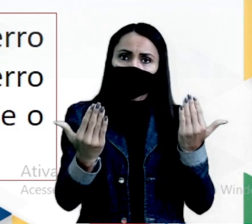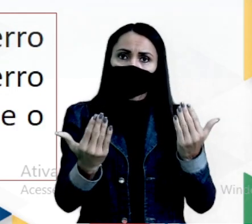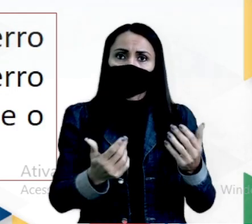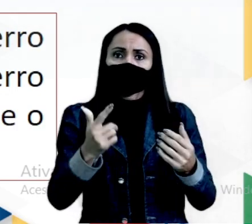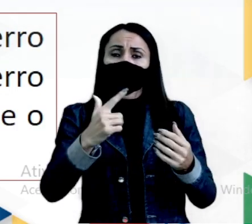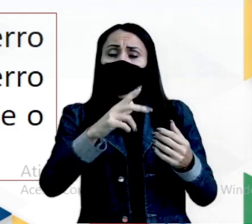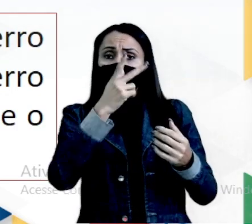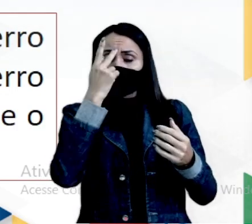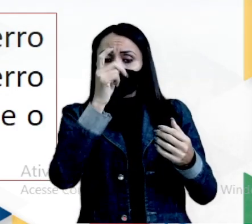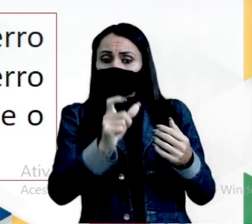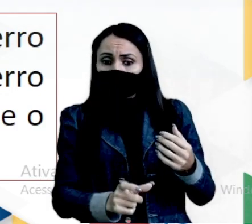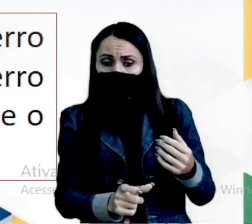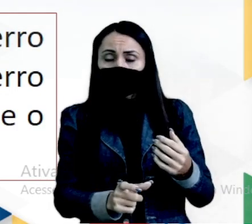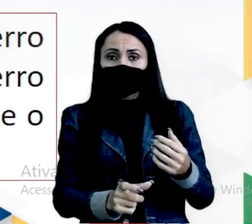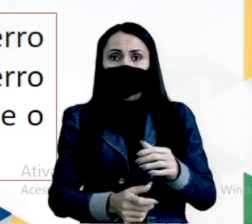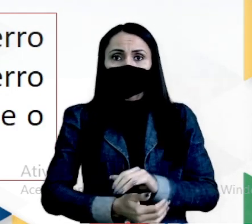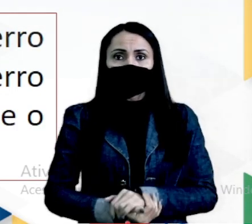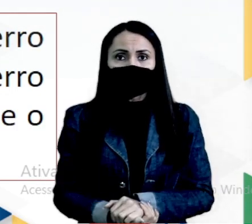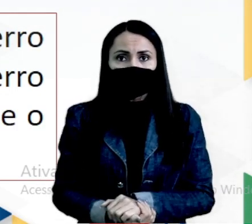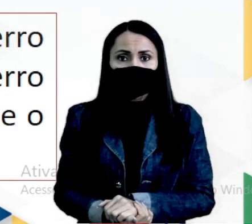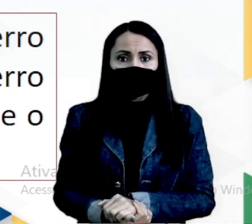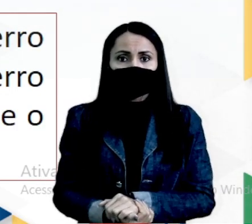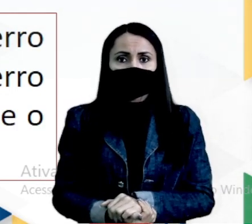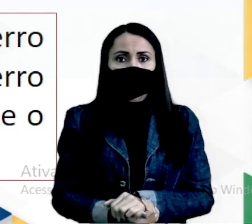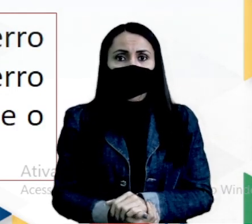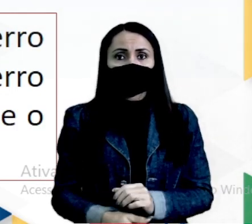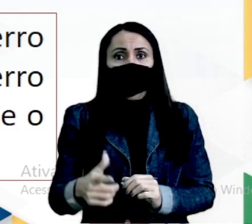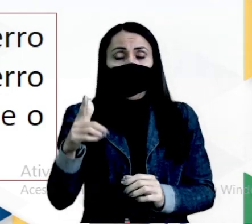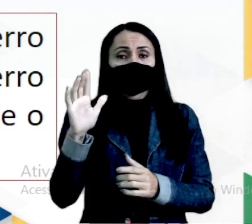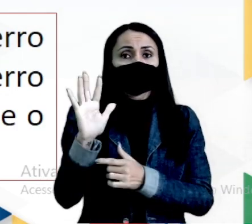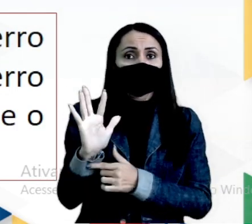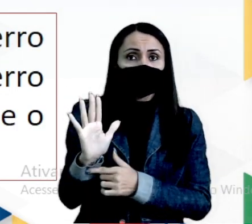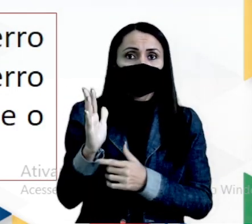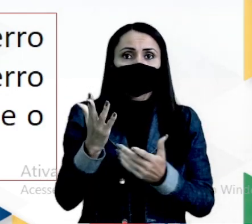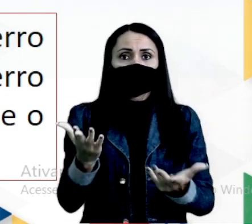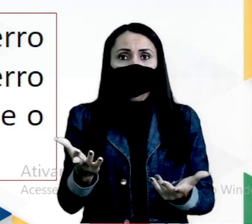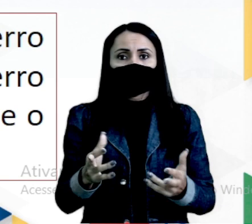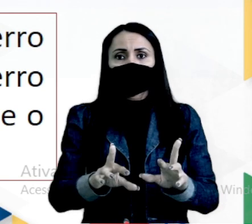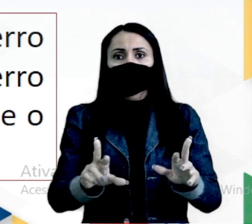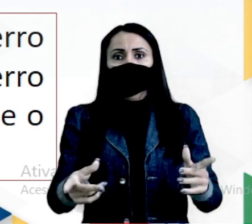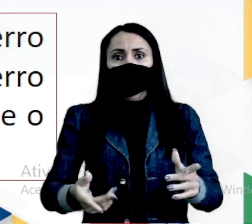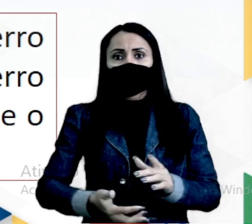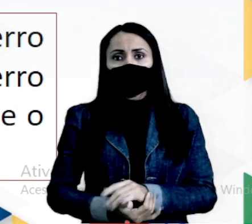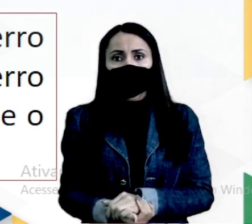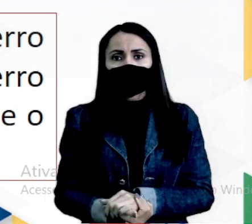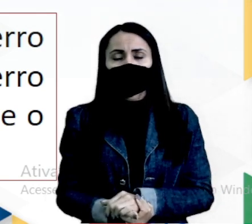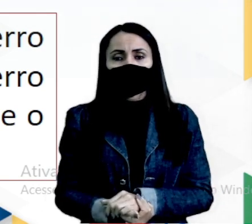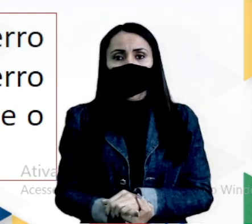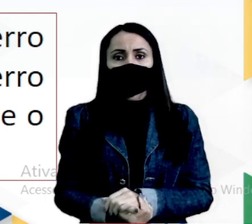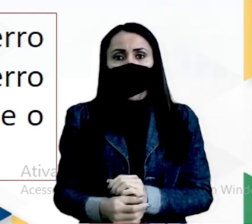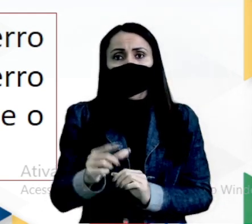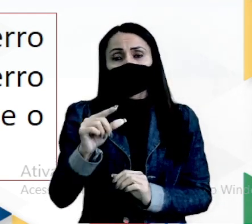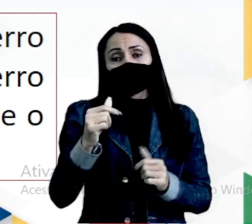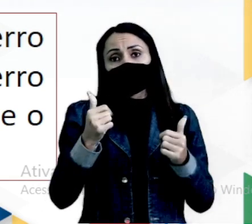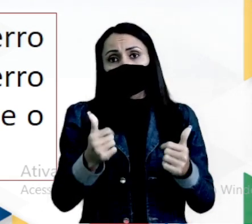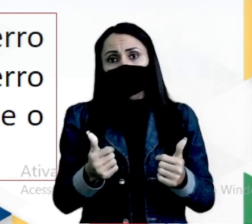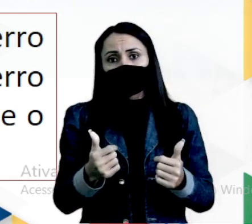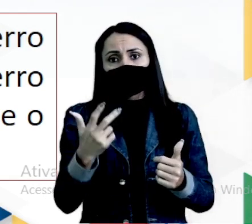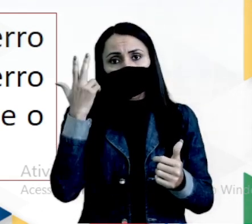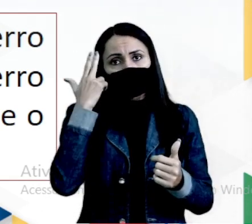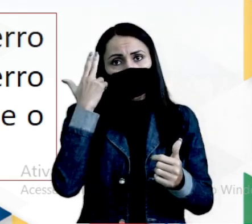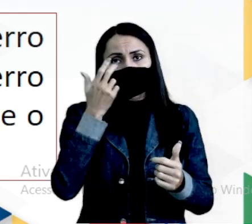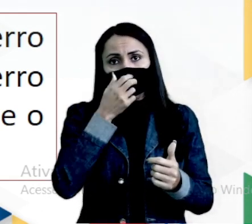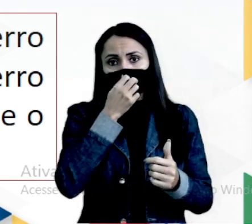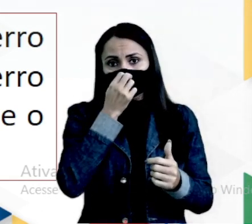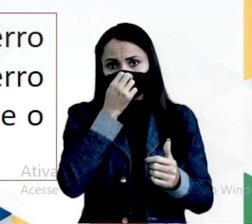outras pessoas ou com a outra mão, vai dar uma medida diferente. Um pouquinho só, mas dá, tá? É normal.